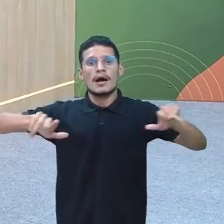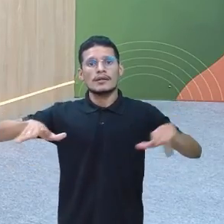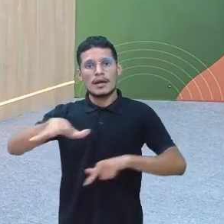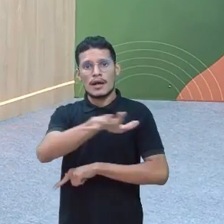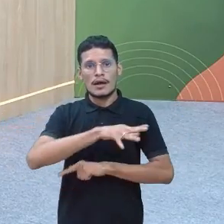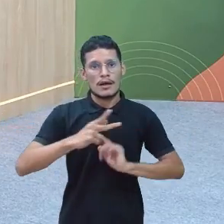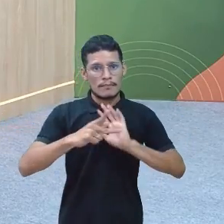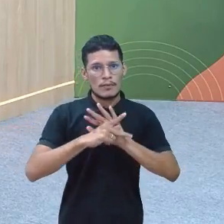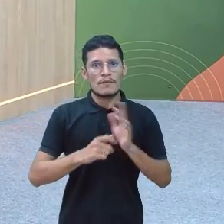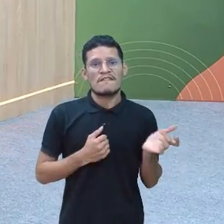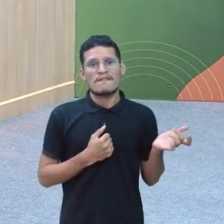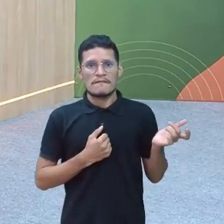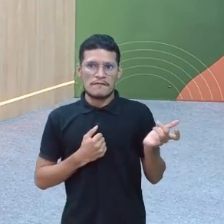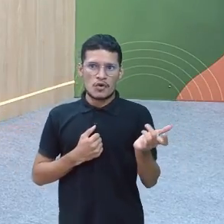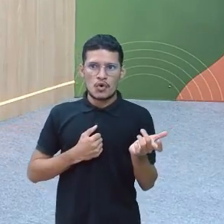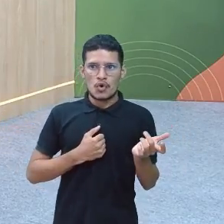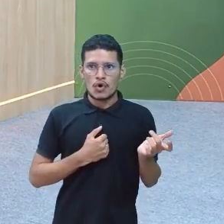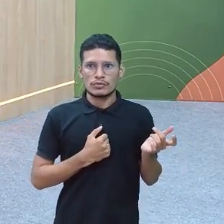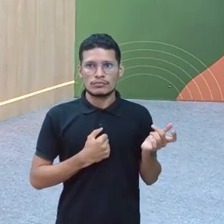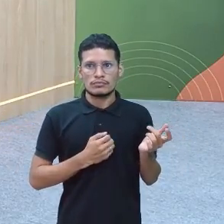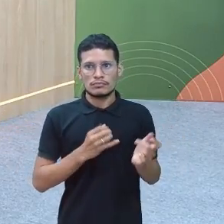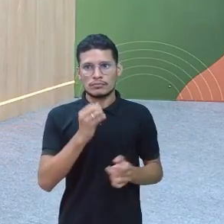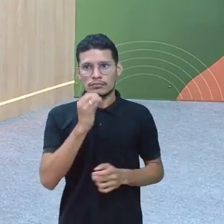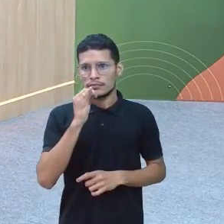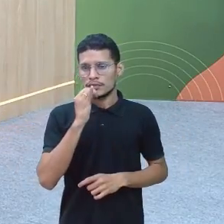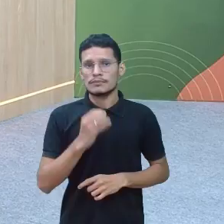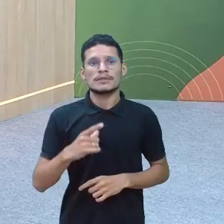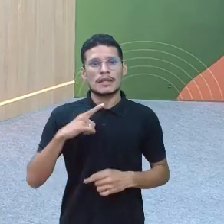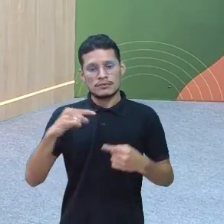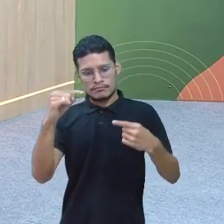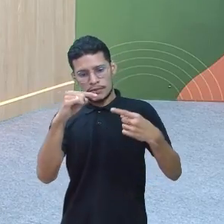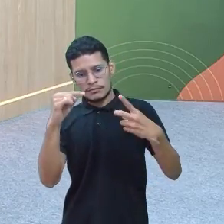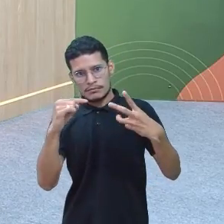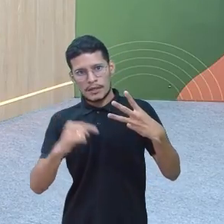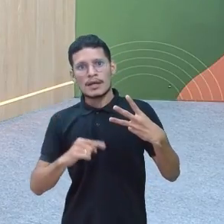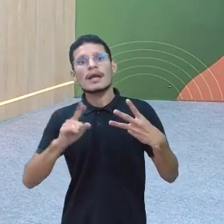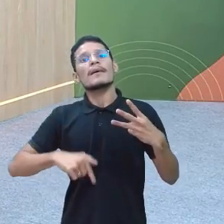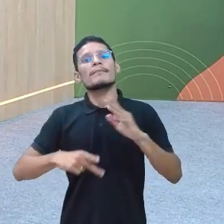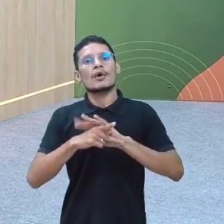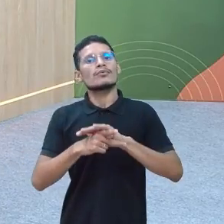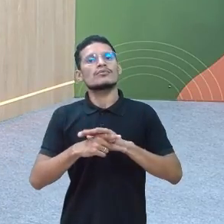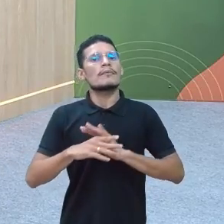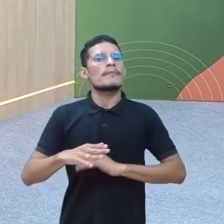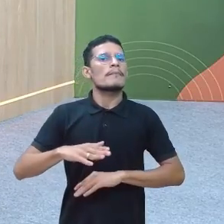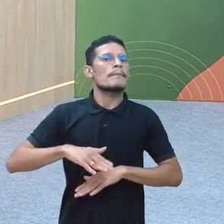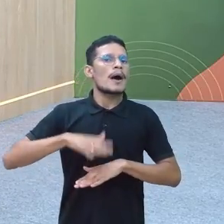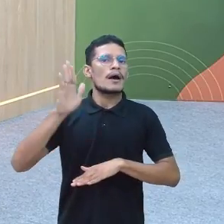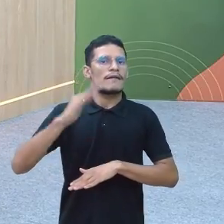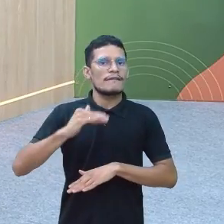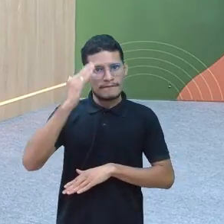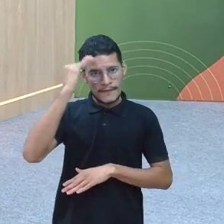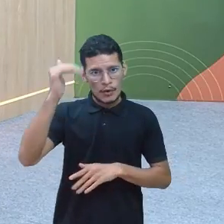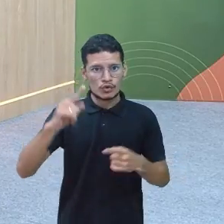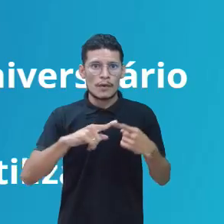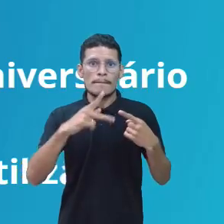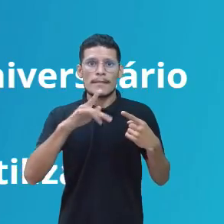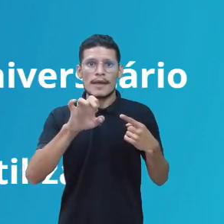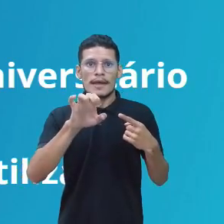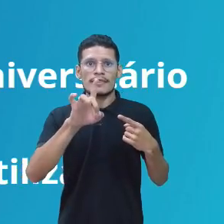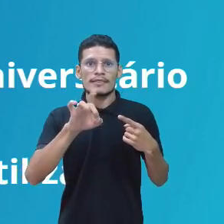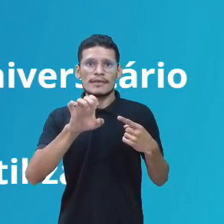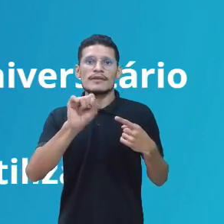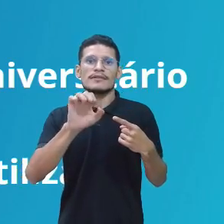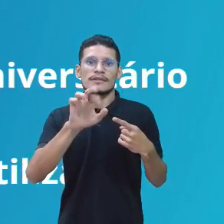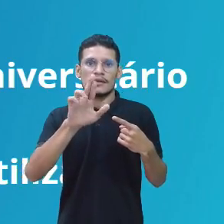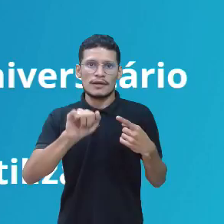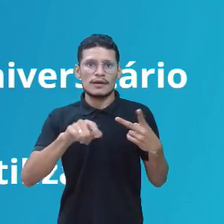do forró. Enquanto a gente tem aqui algumas, que são as mais características, que a gente tem o pé de serra,